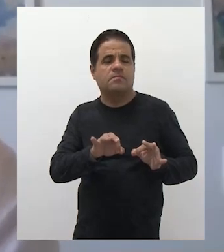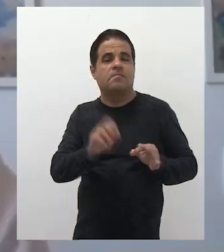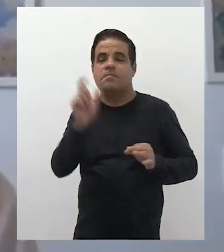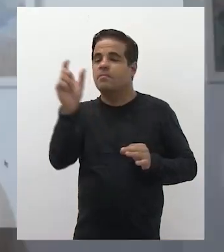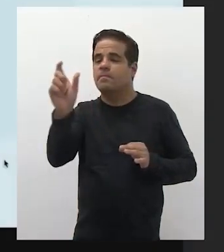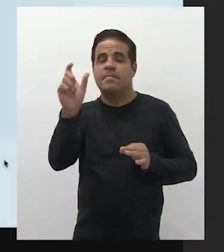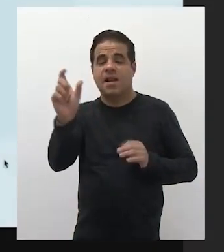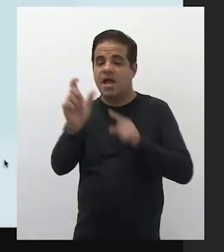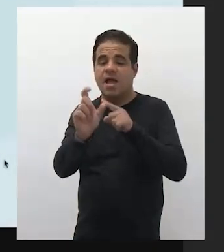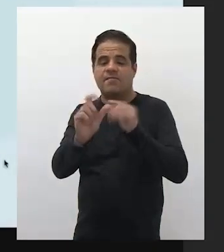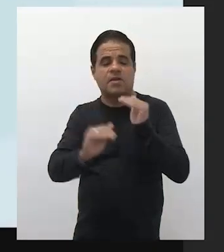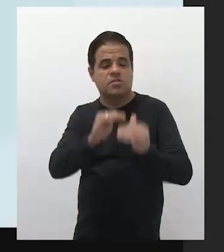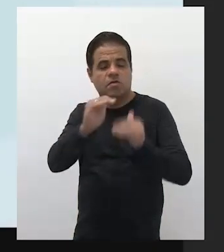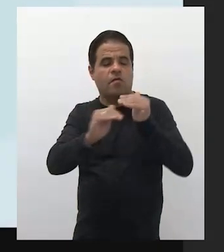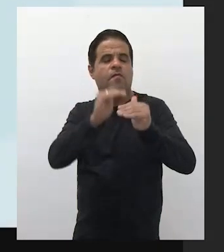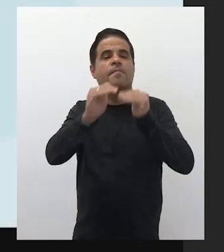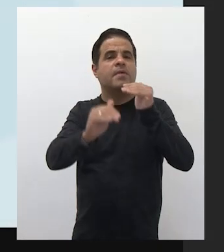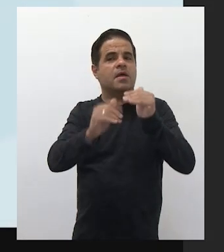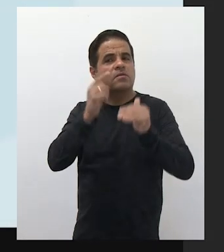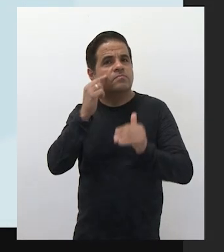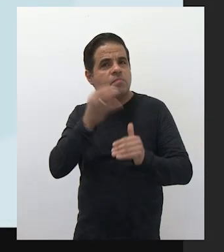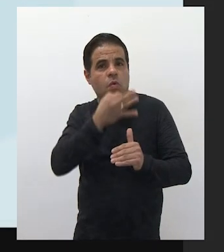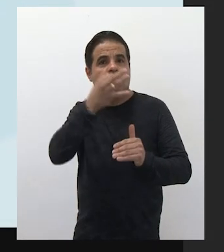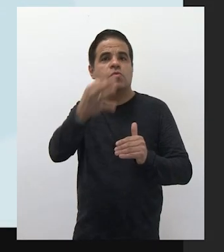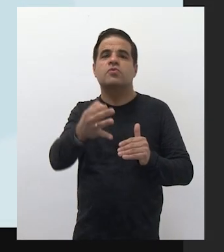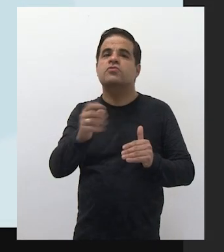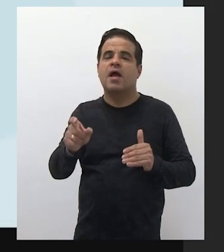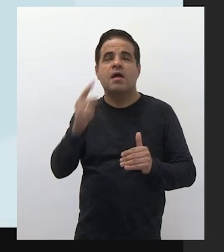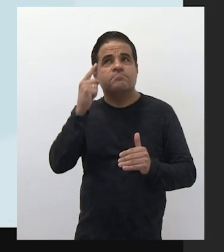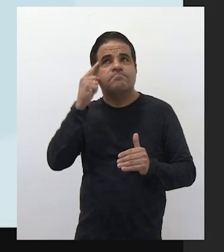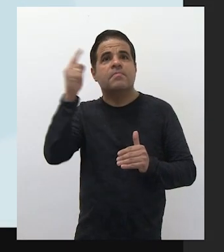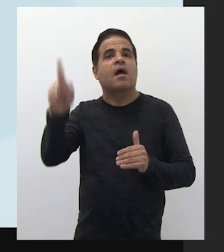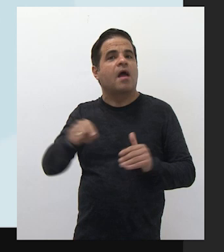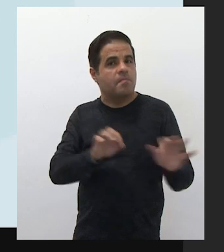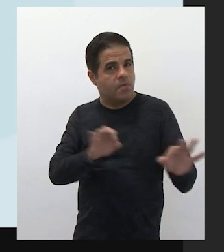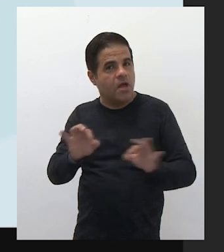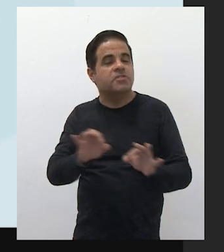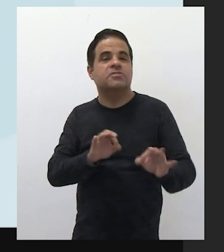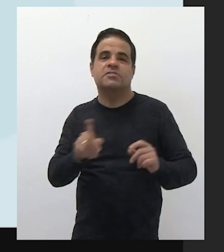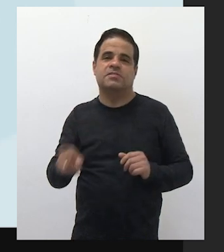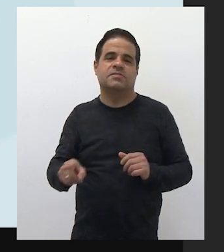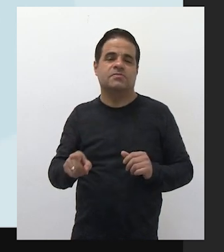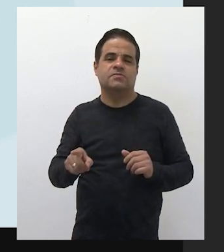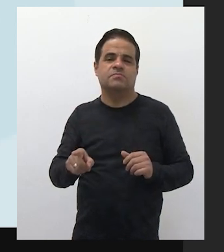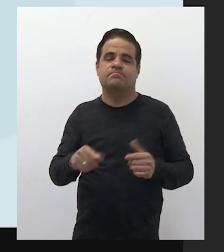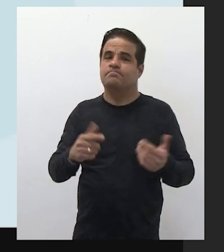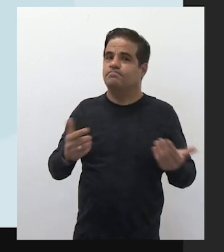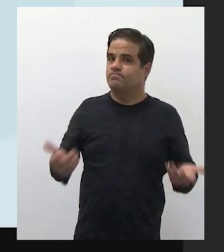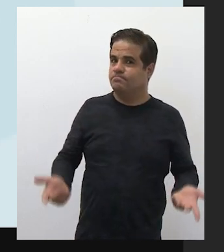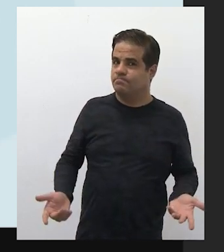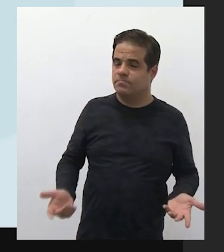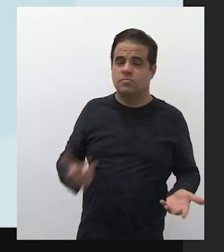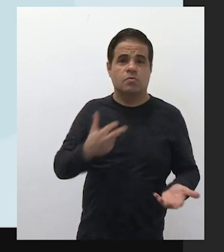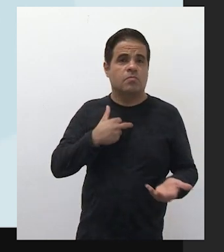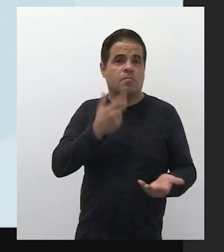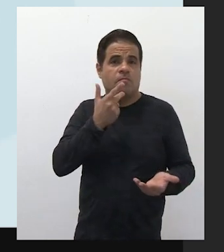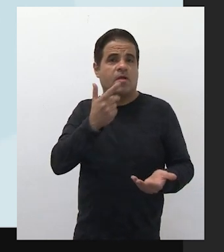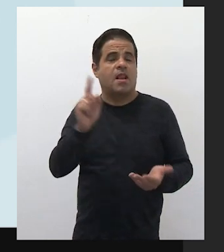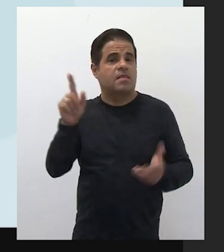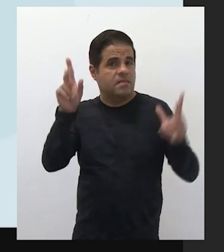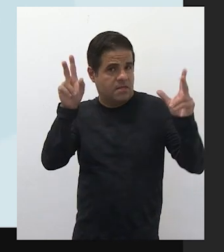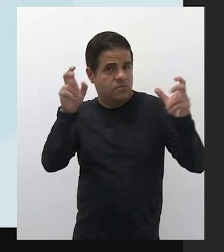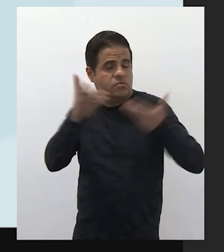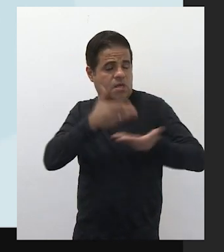palavra desenvolvimento, né, sugere essa ideia de projeto. Bom, a gente não poderia falar desse assunto que